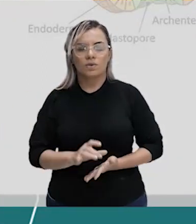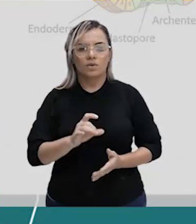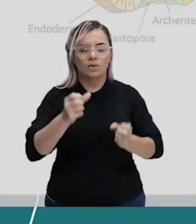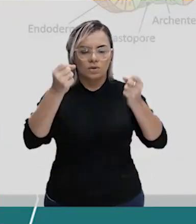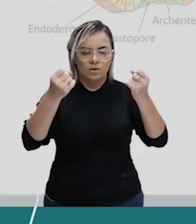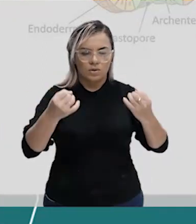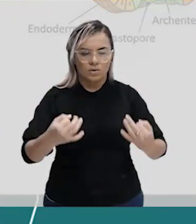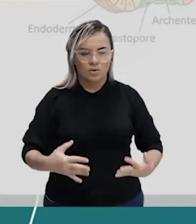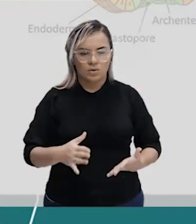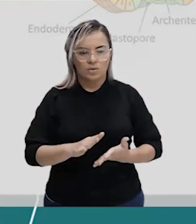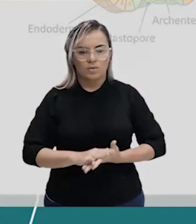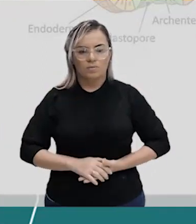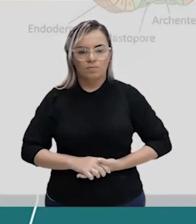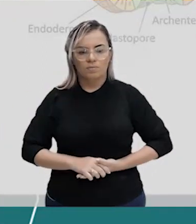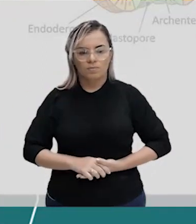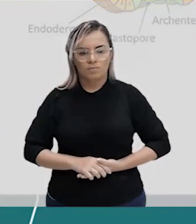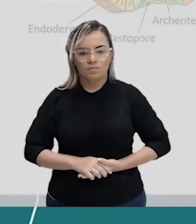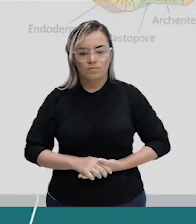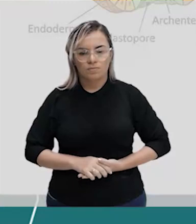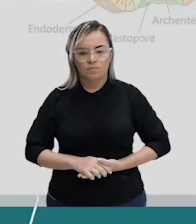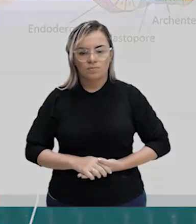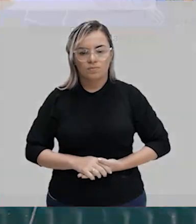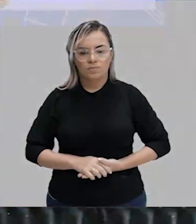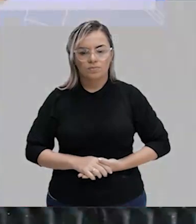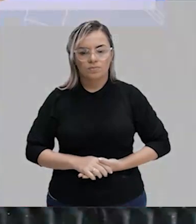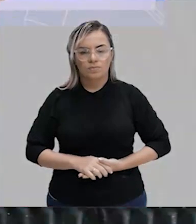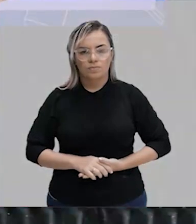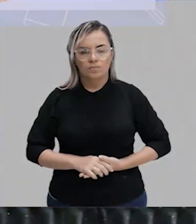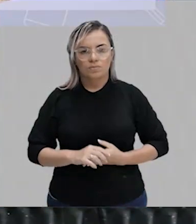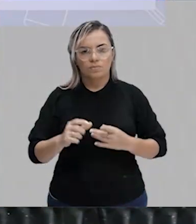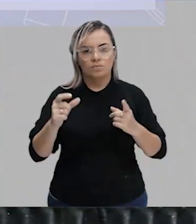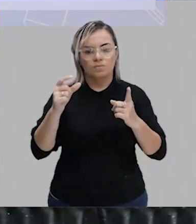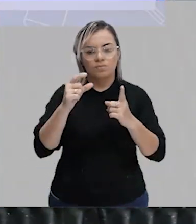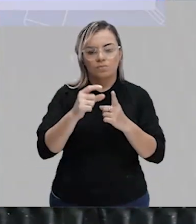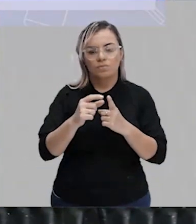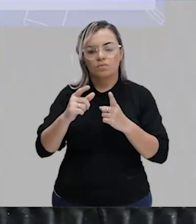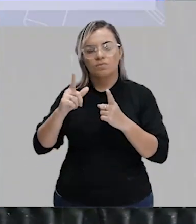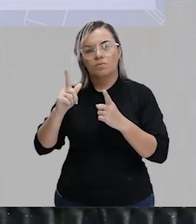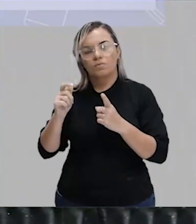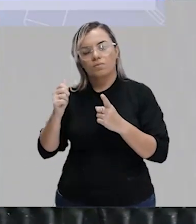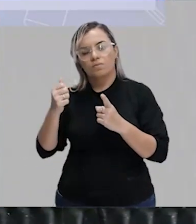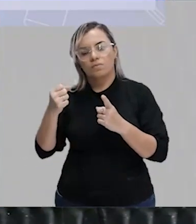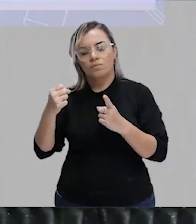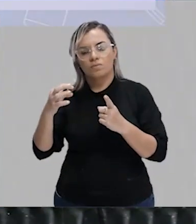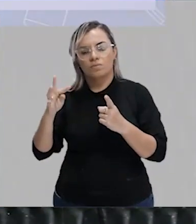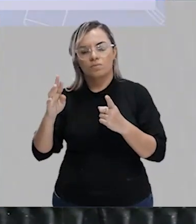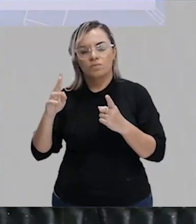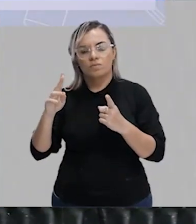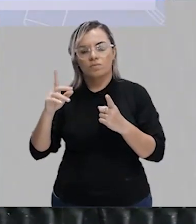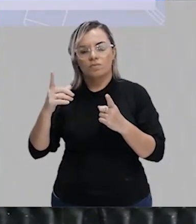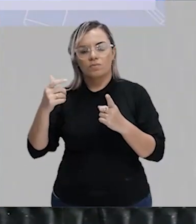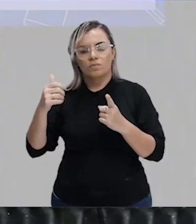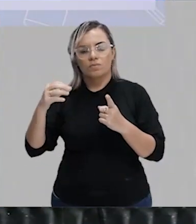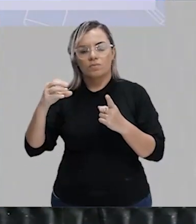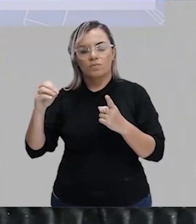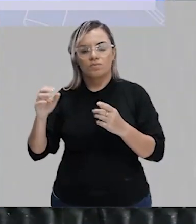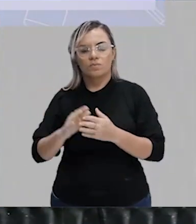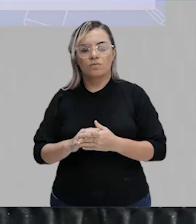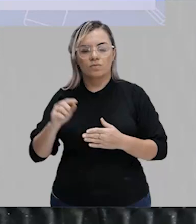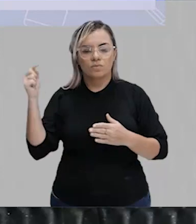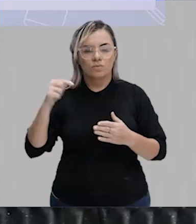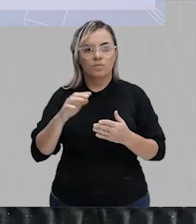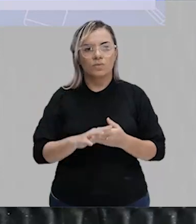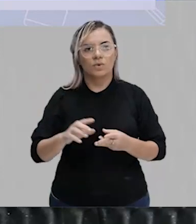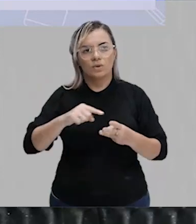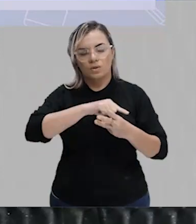sobre a questão da gástrula, né? Sobre a questão da gástrula e sobre esses folhetos embrionários e também